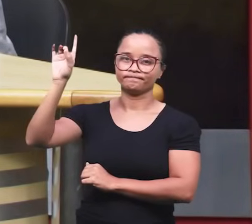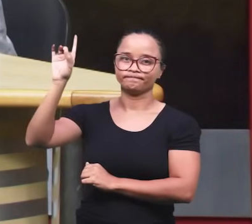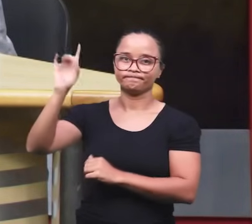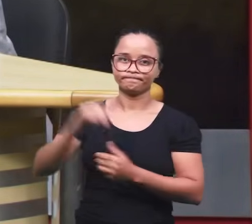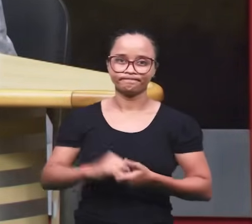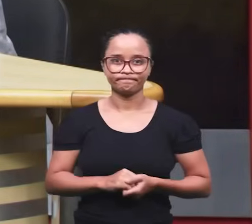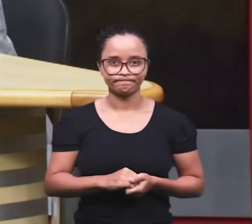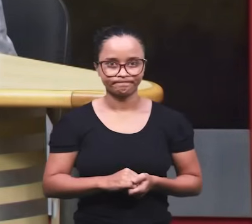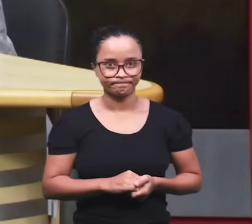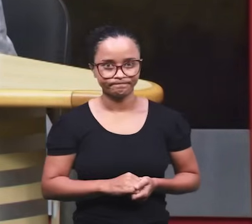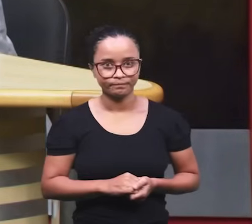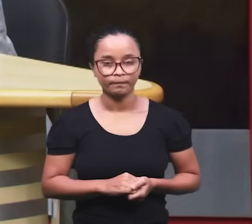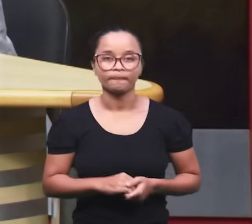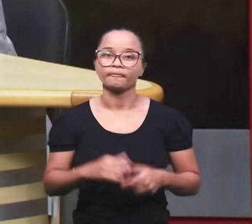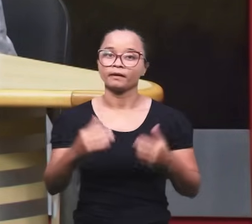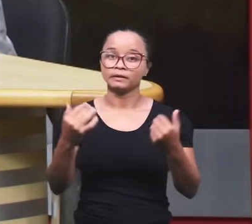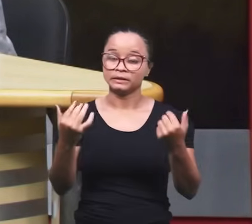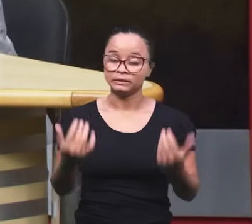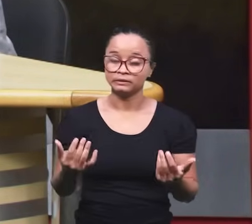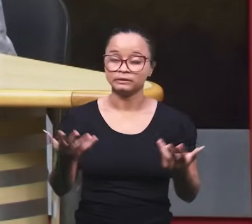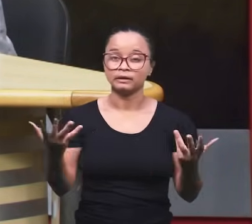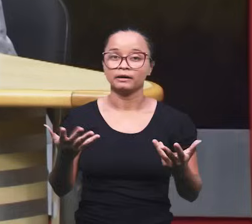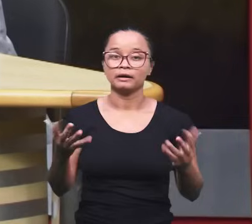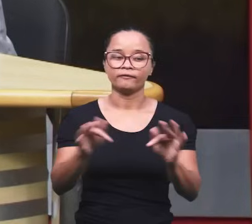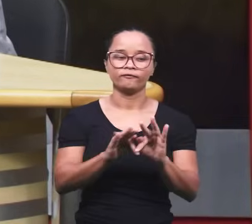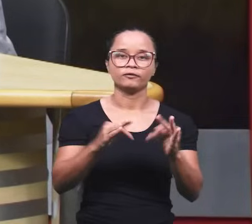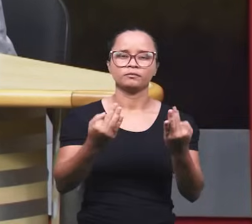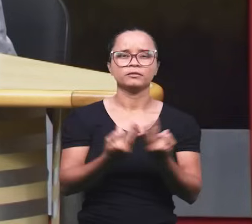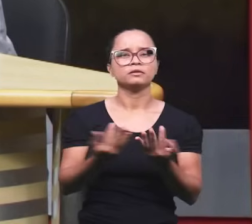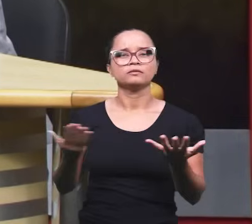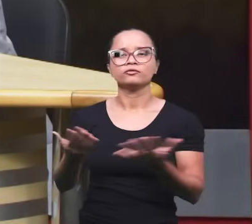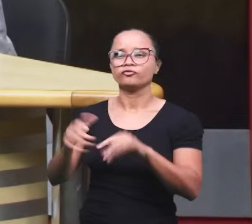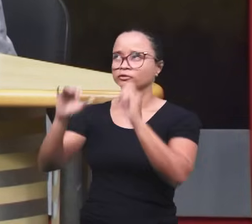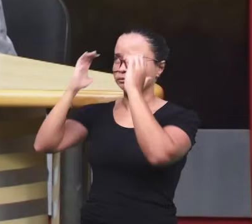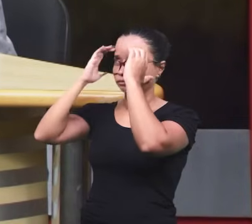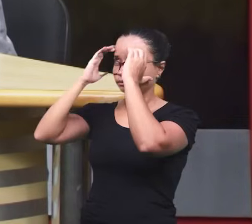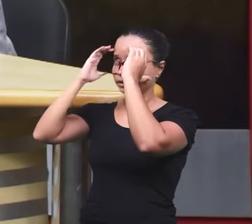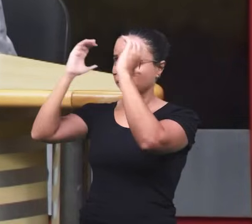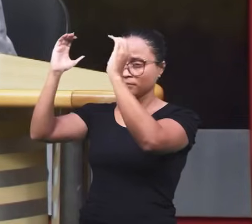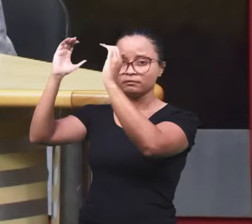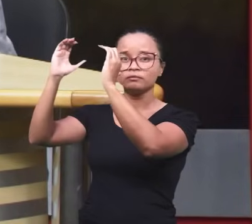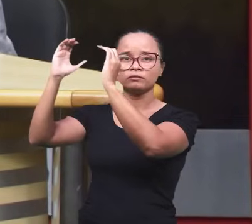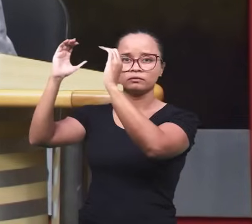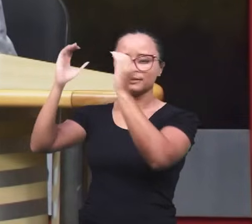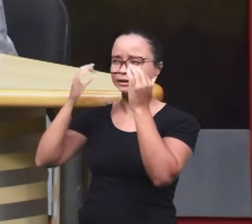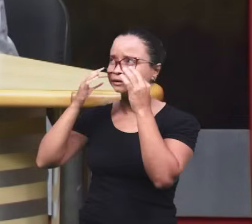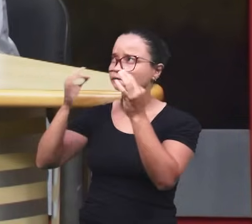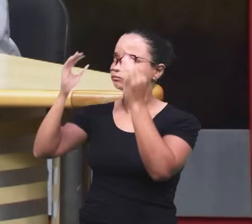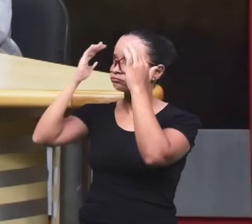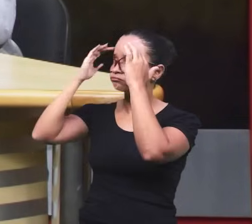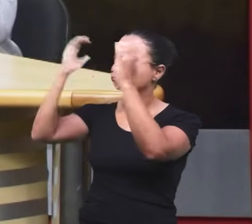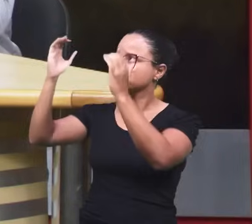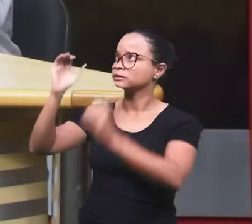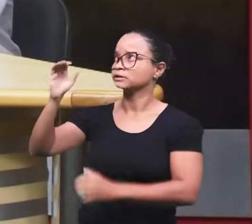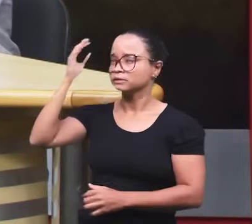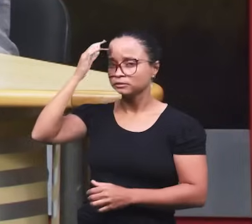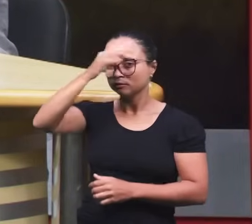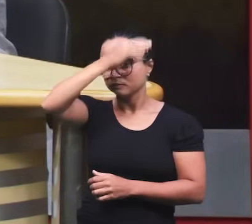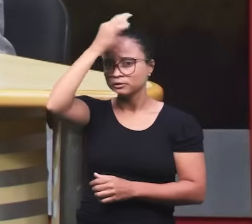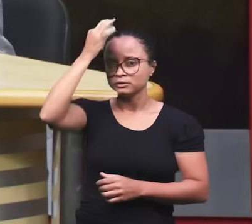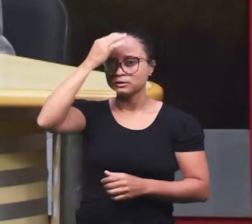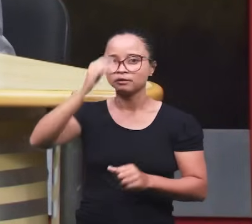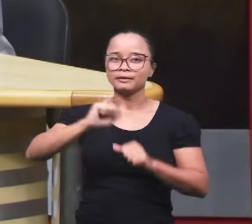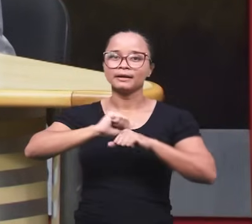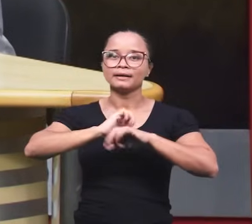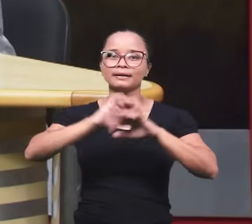porque a família que tá ouvindo hoje a voz do senhor do Espírito Santo ela está estabelecendo